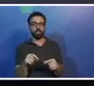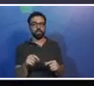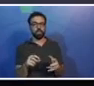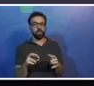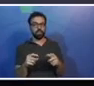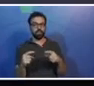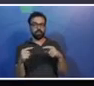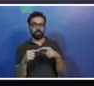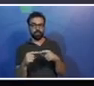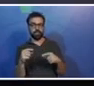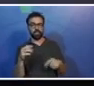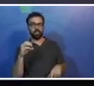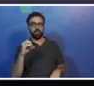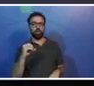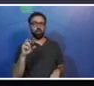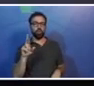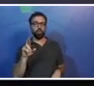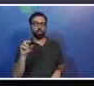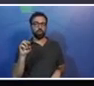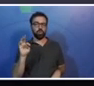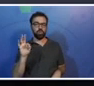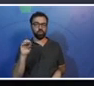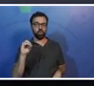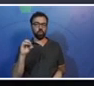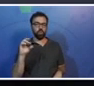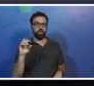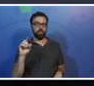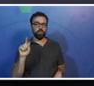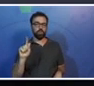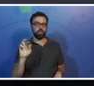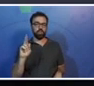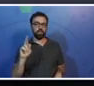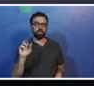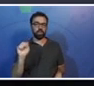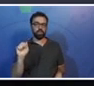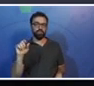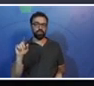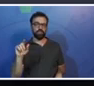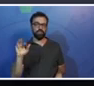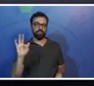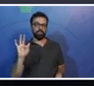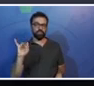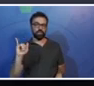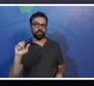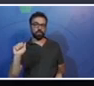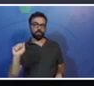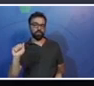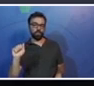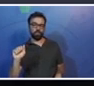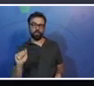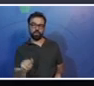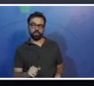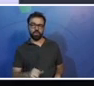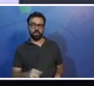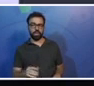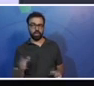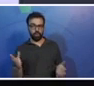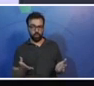ortografia. Agora, prepare-se para o quiz ortográfico.